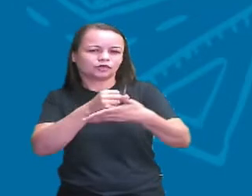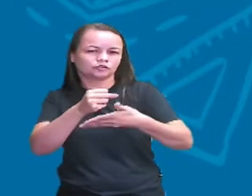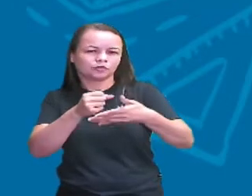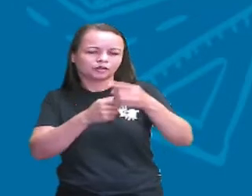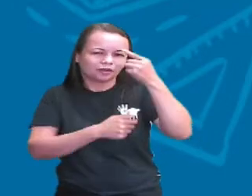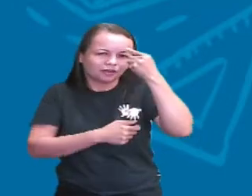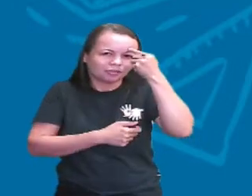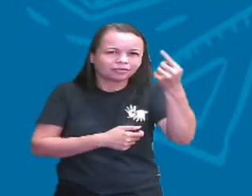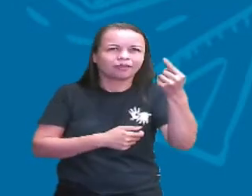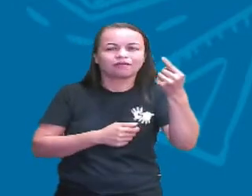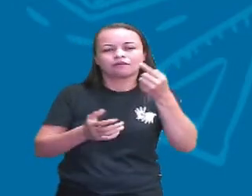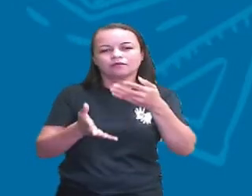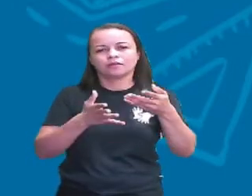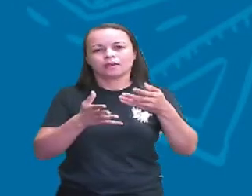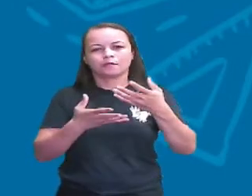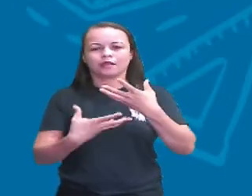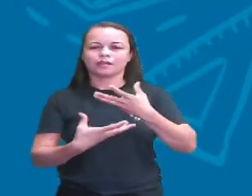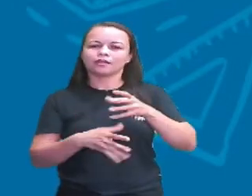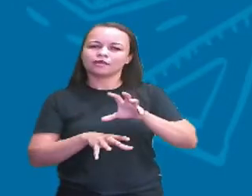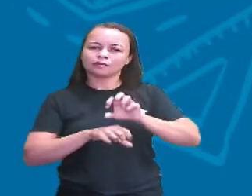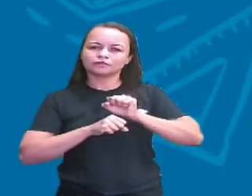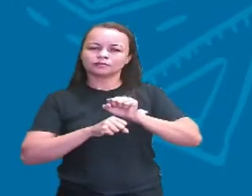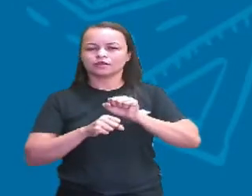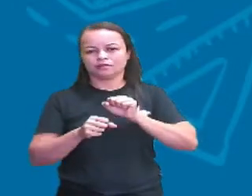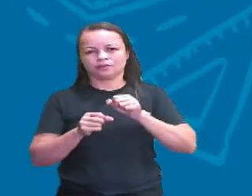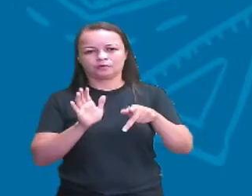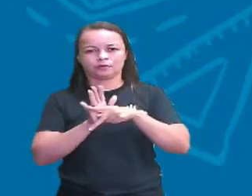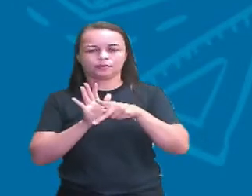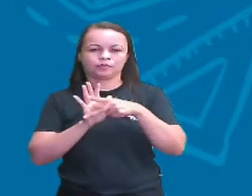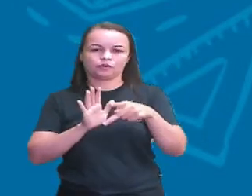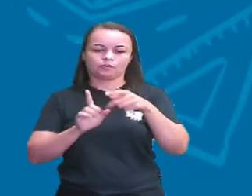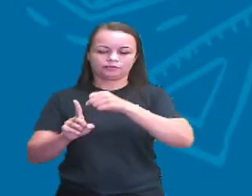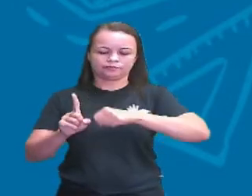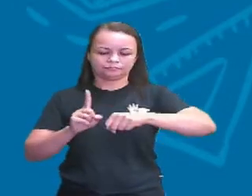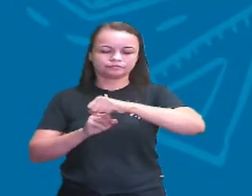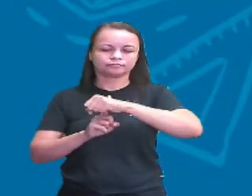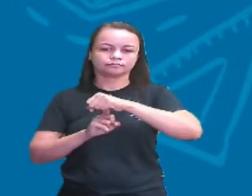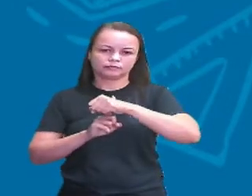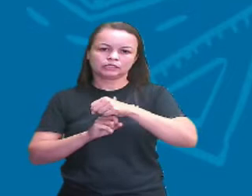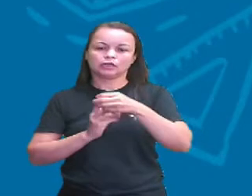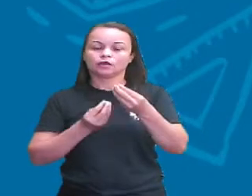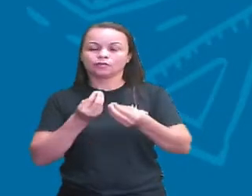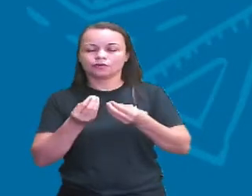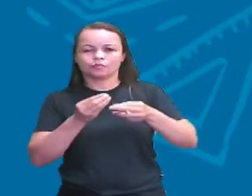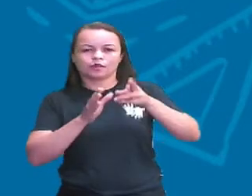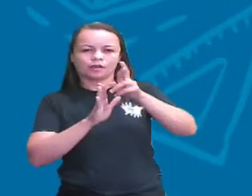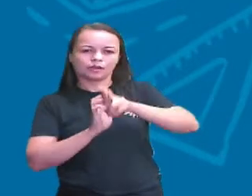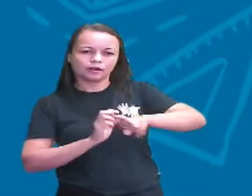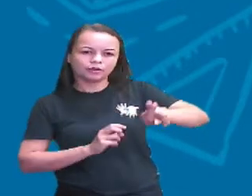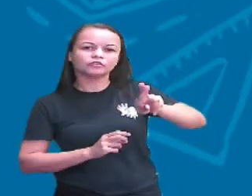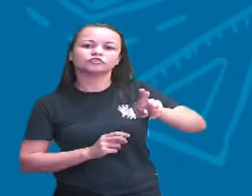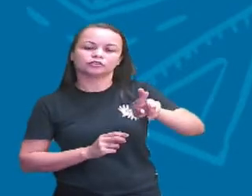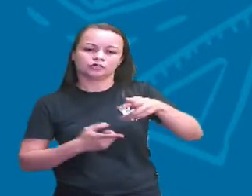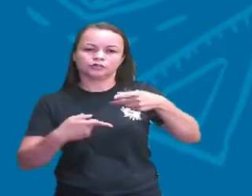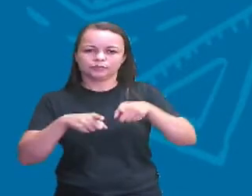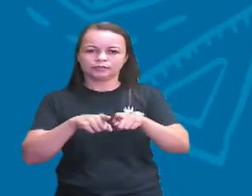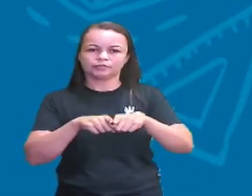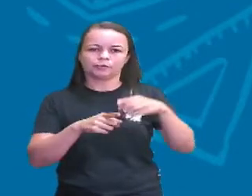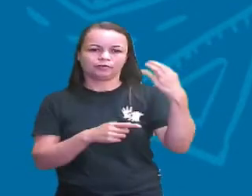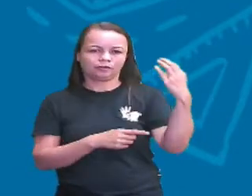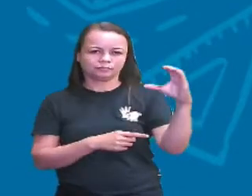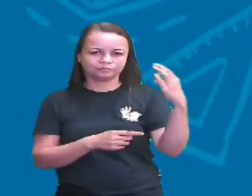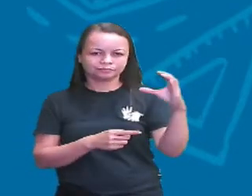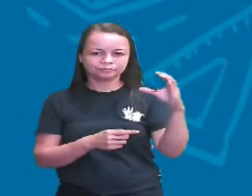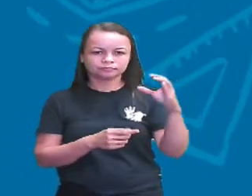ideias bem aceitas em suas próprias sociedades, como a religião e até a ciência,